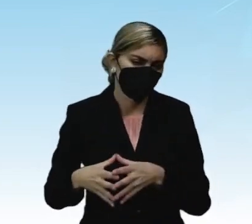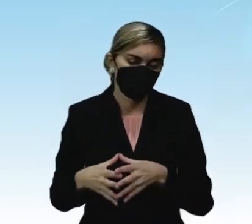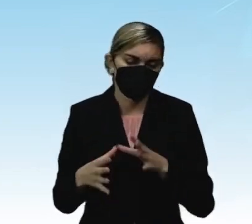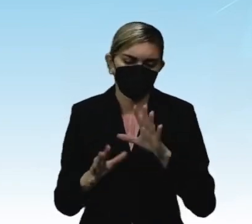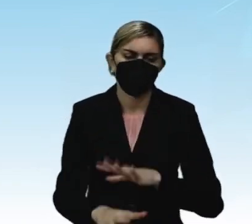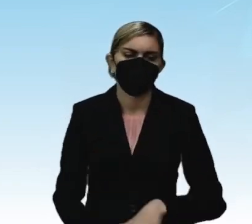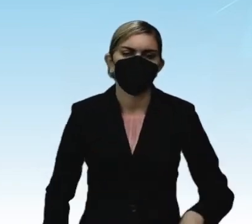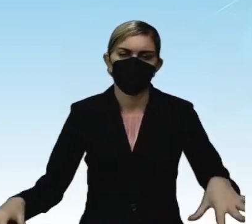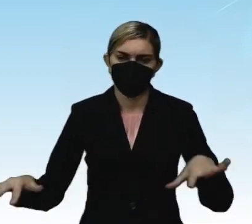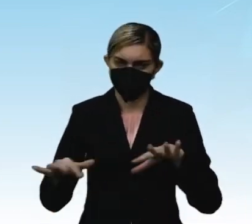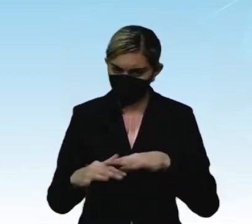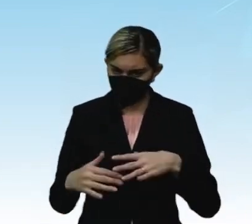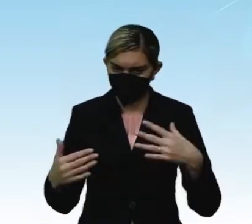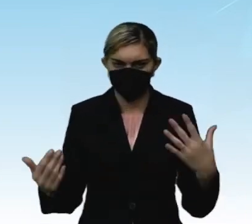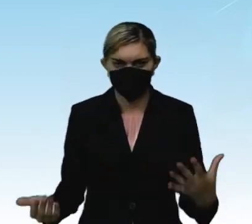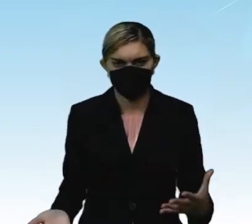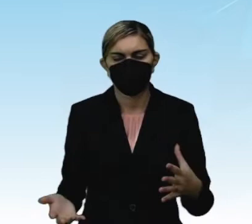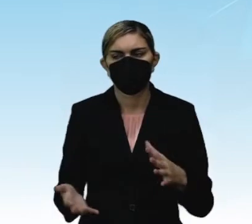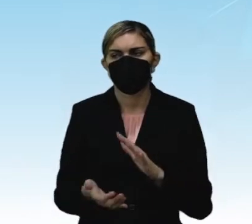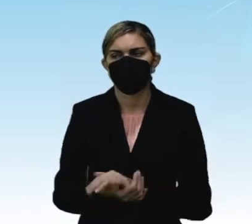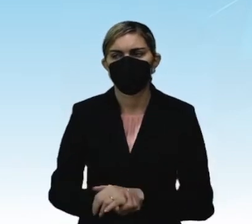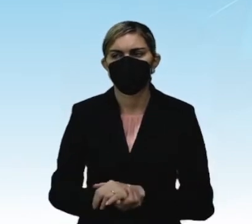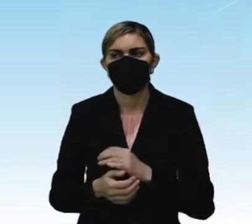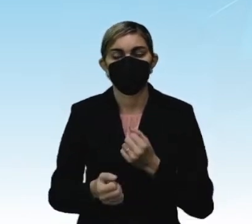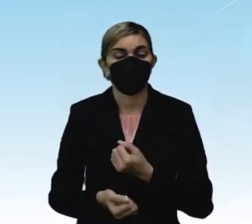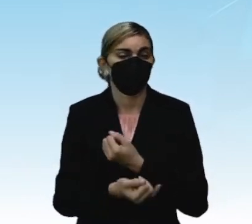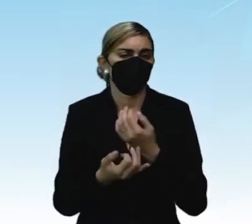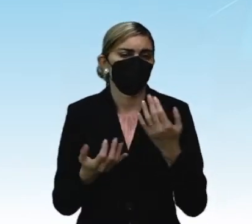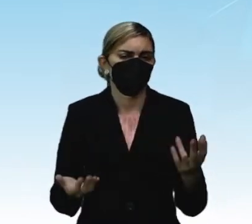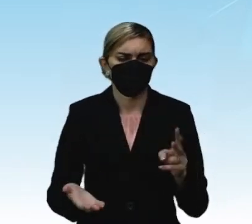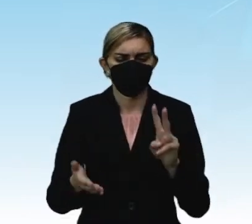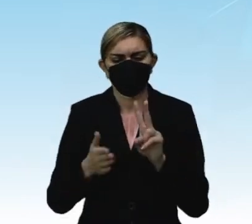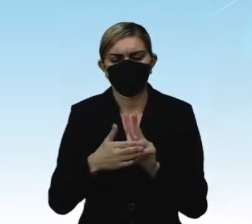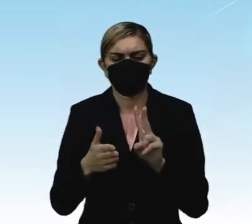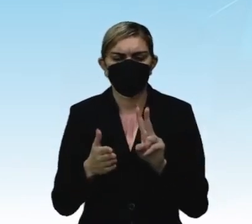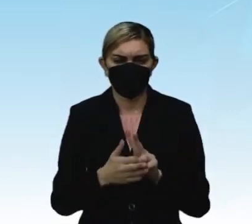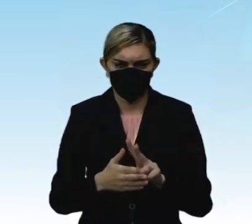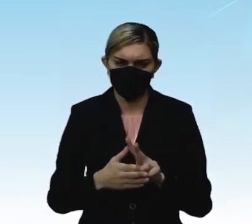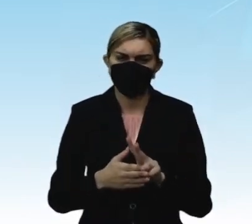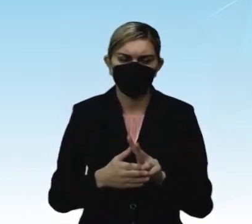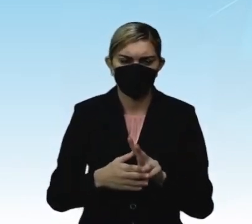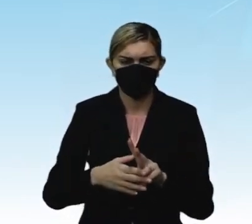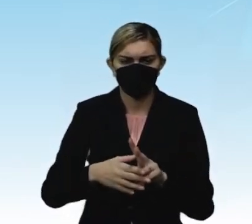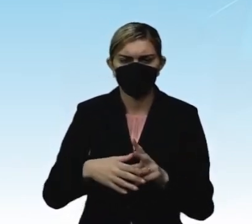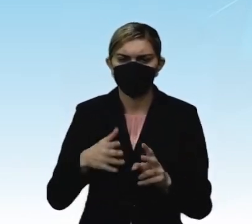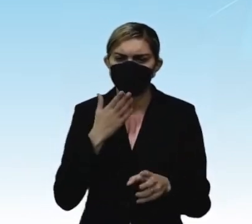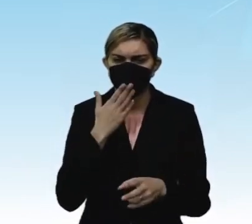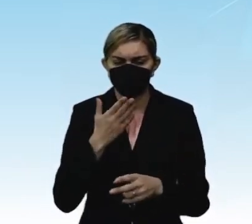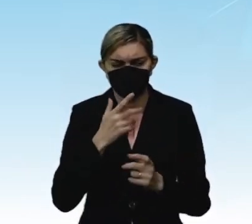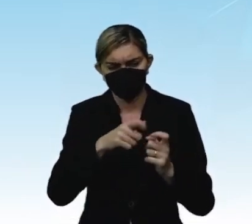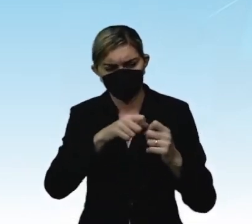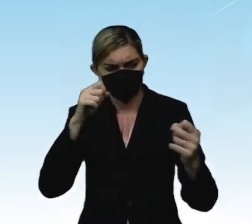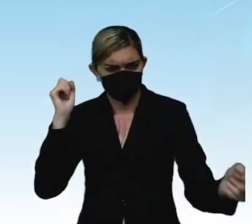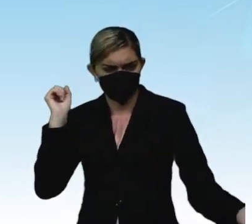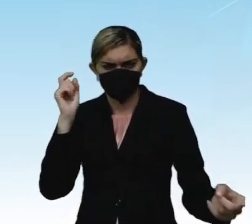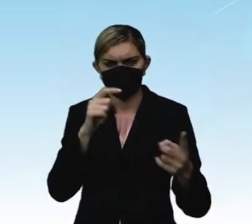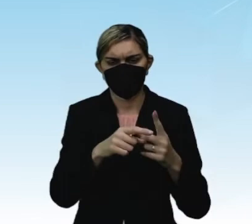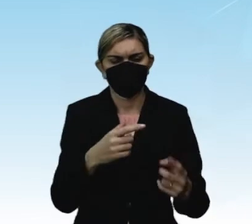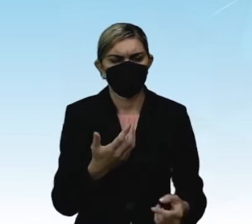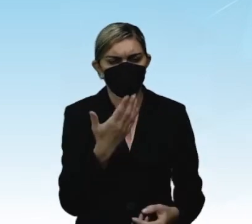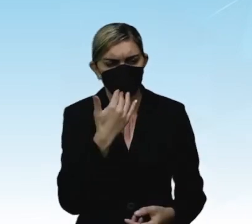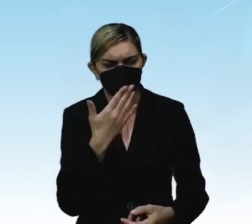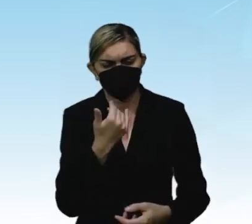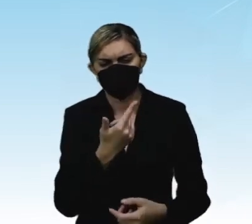para todo mundo, tá? Quando o índio que caça ou pesca, ele vai dividir o seu alimento com os